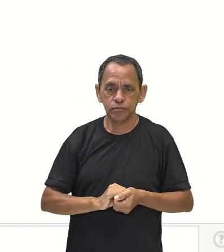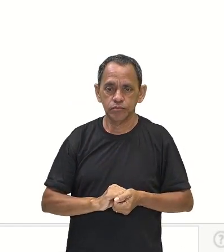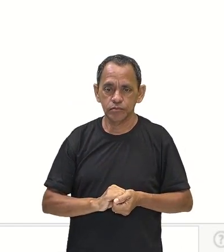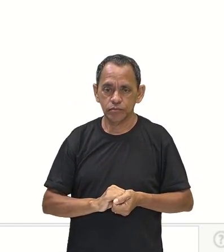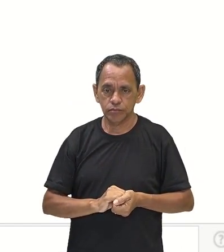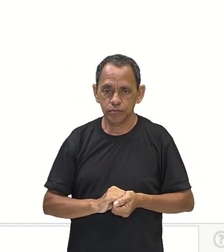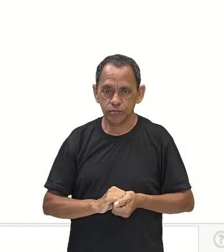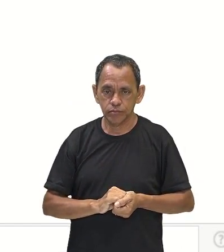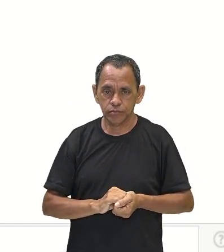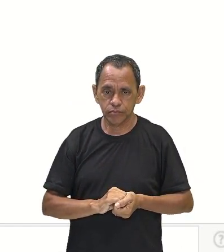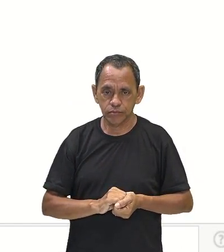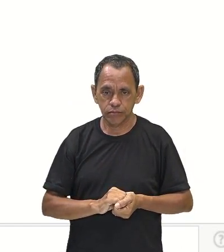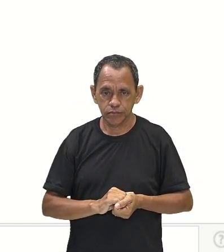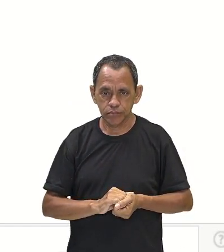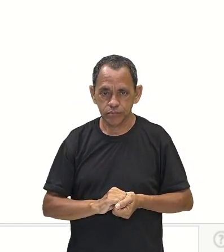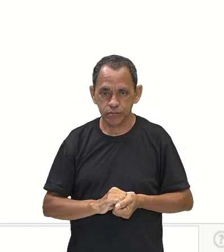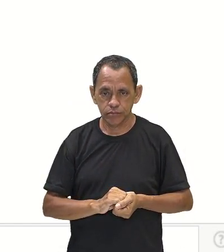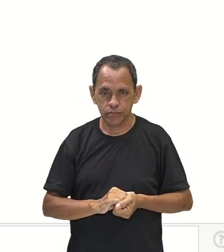Olha só.